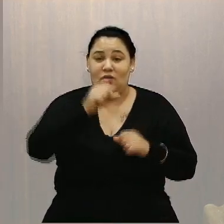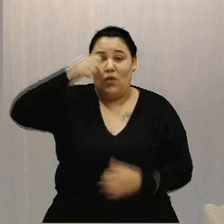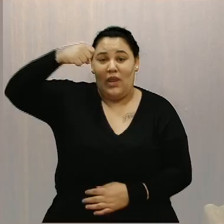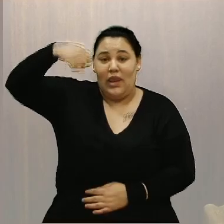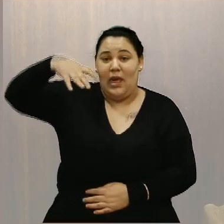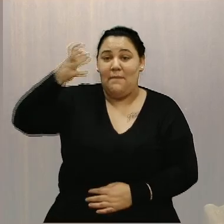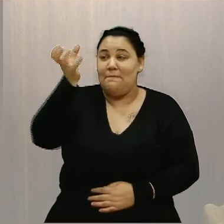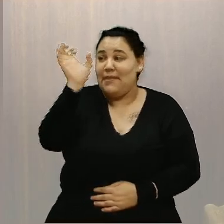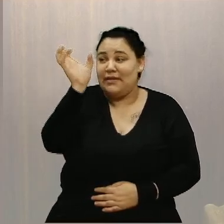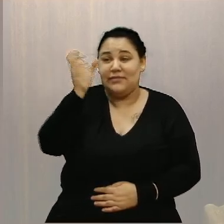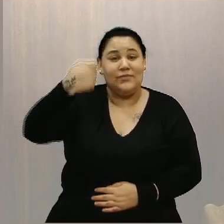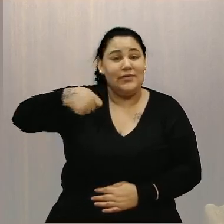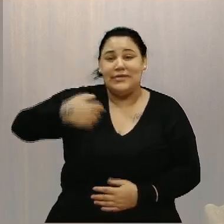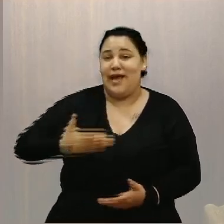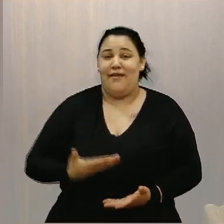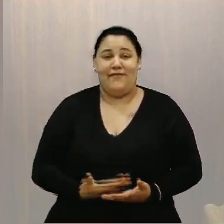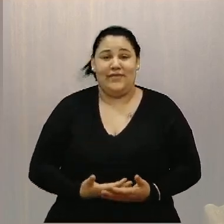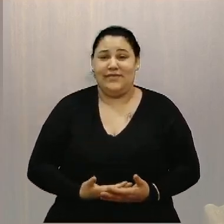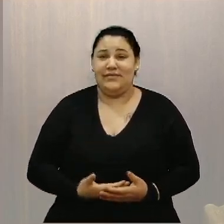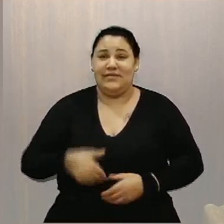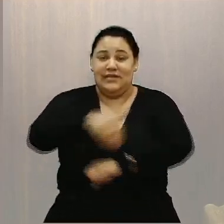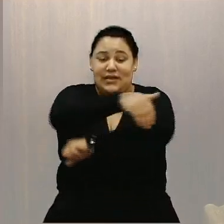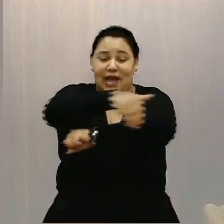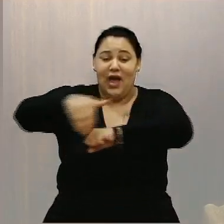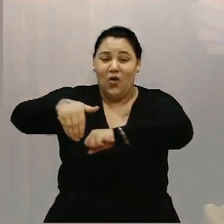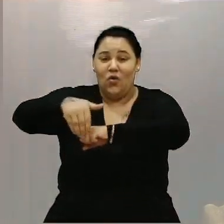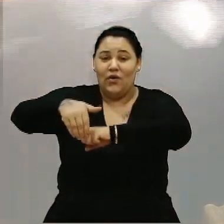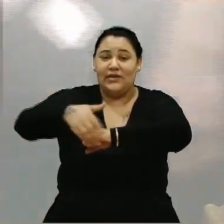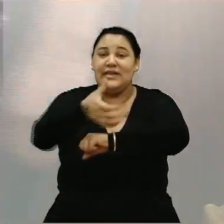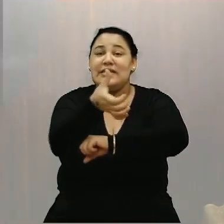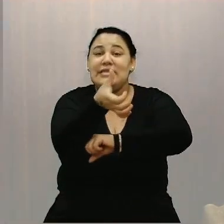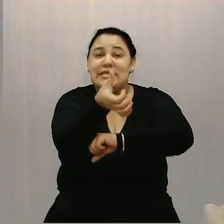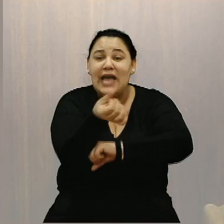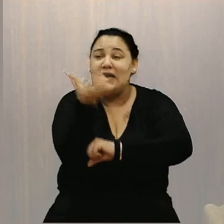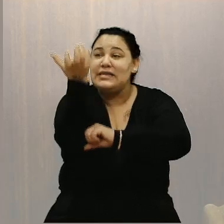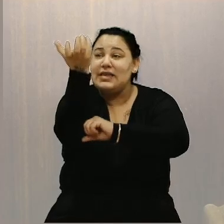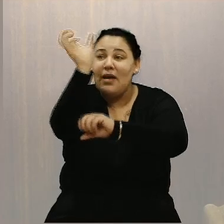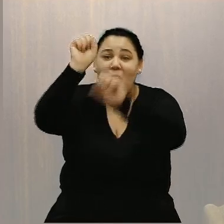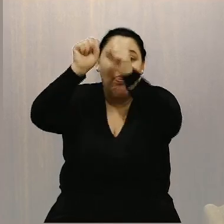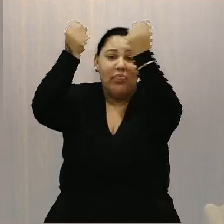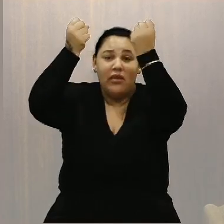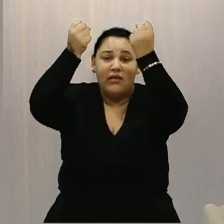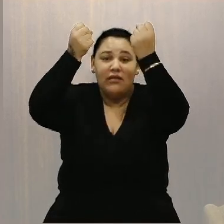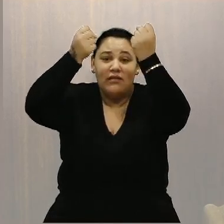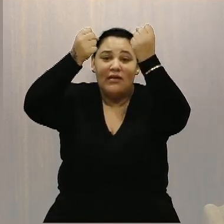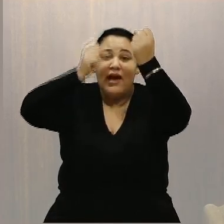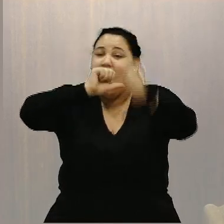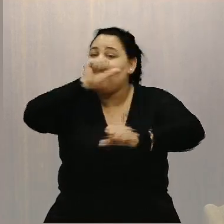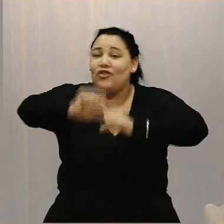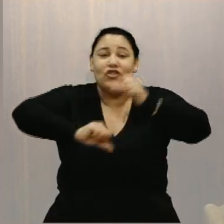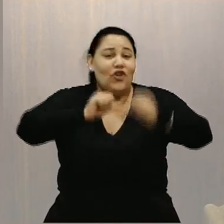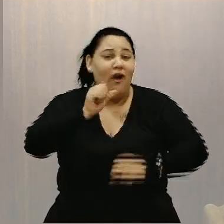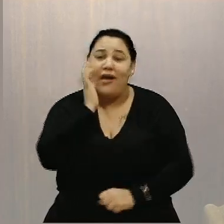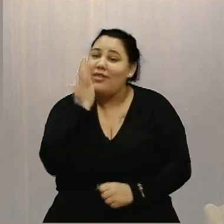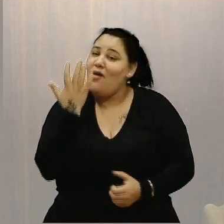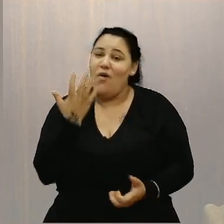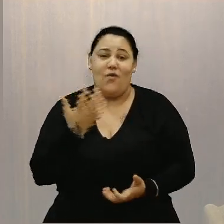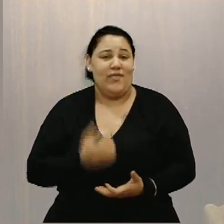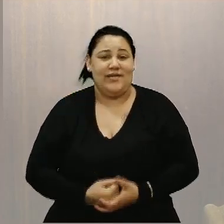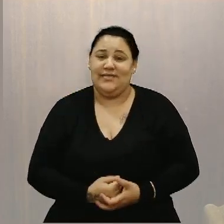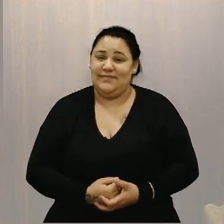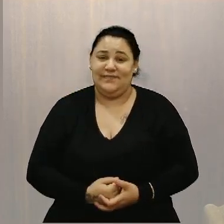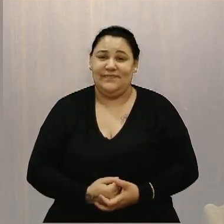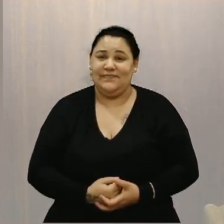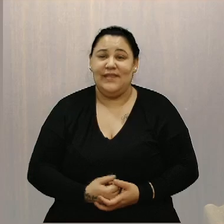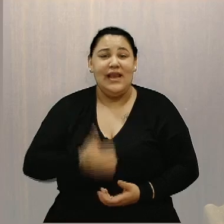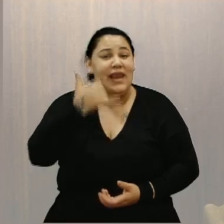ser trocadas. E na rua, onde 6 lâmpadas estão queimadas, a troca não ocorreu. Ligar